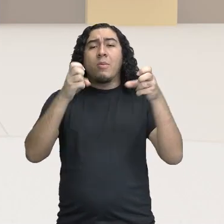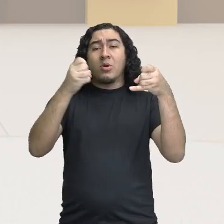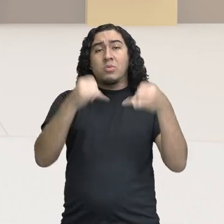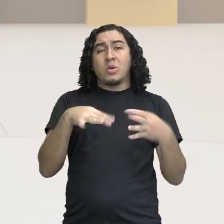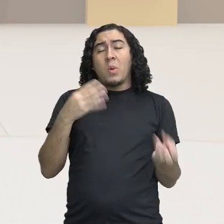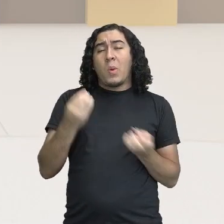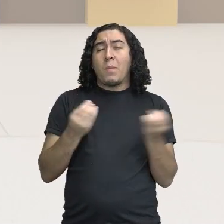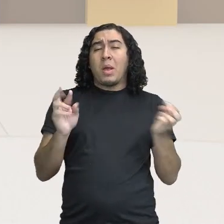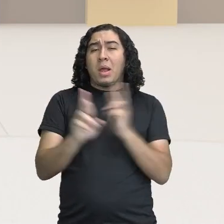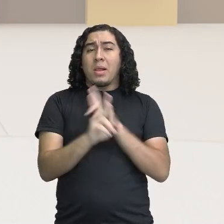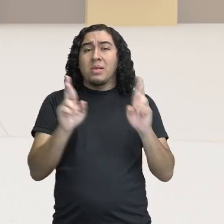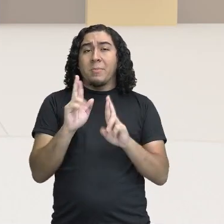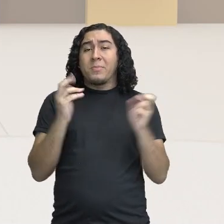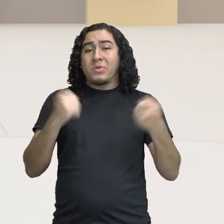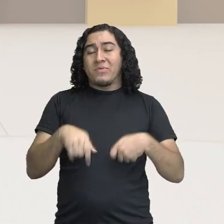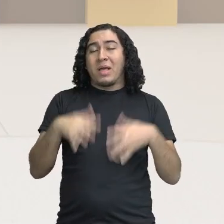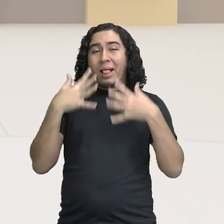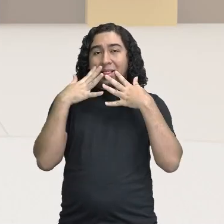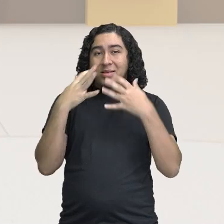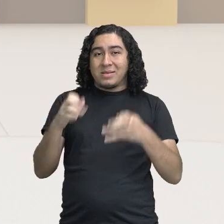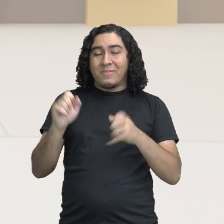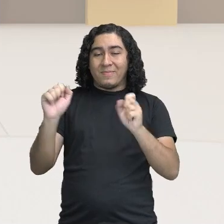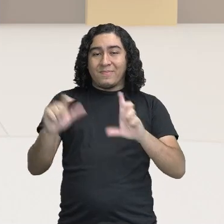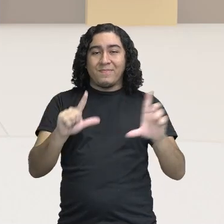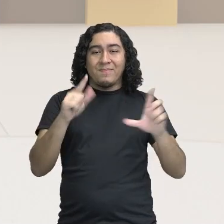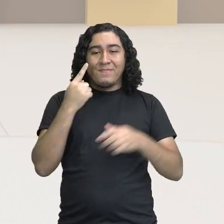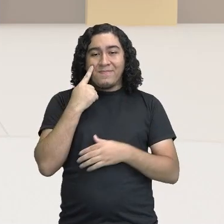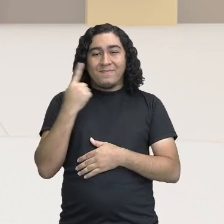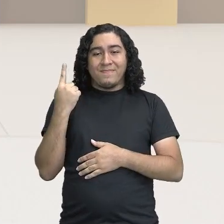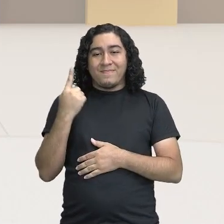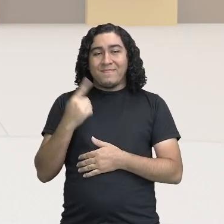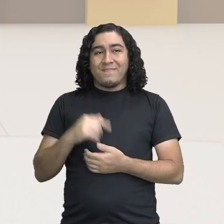essas conexões. Então, atenção na nossa cartela.